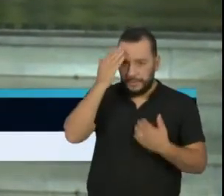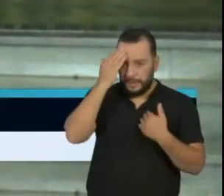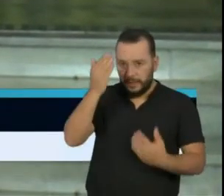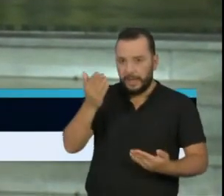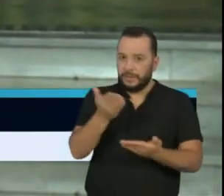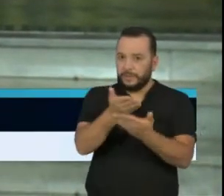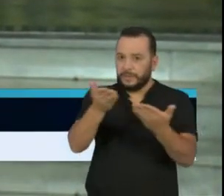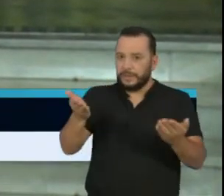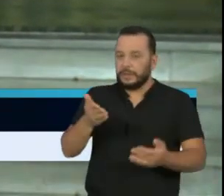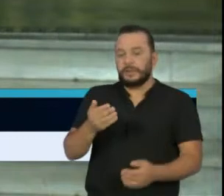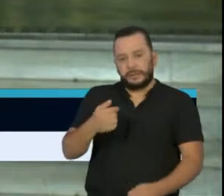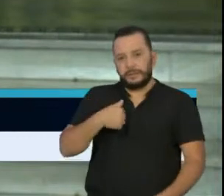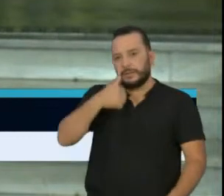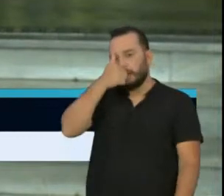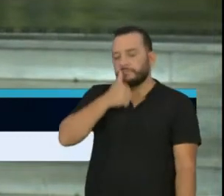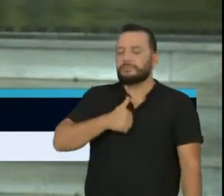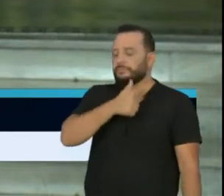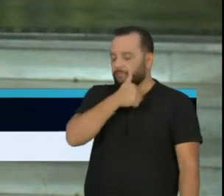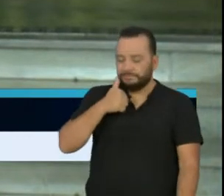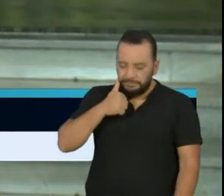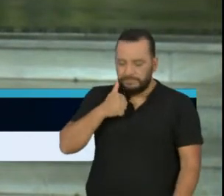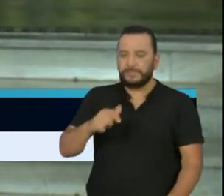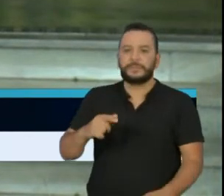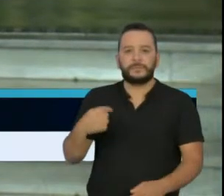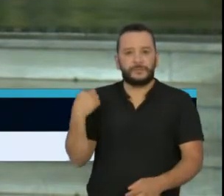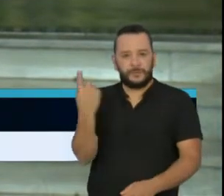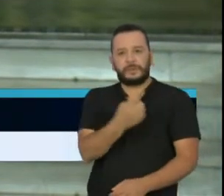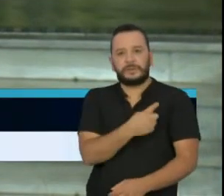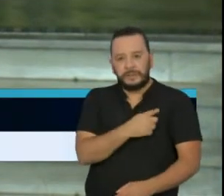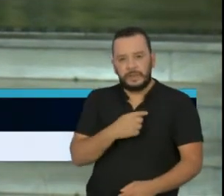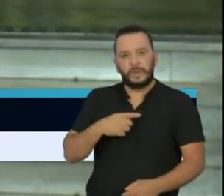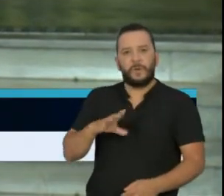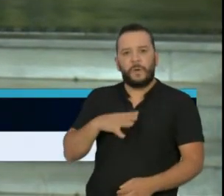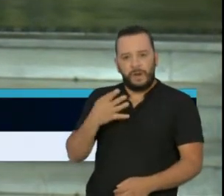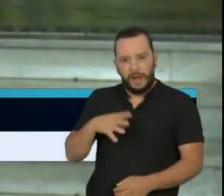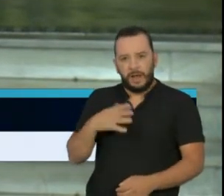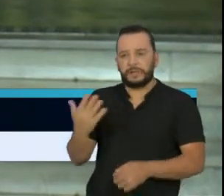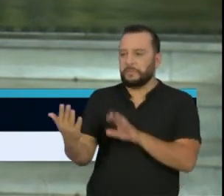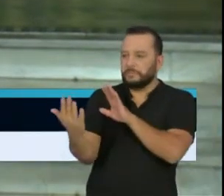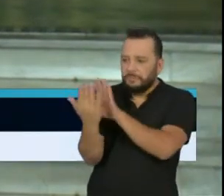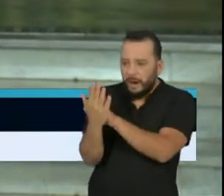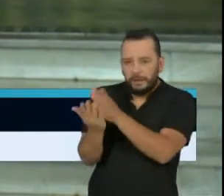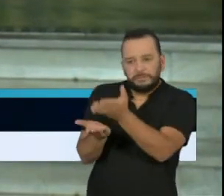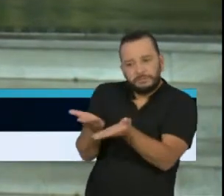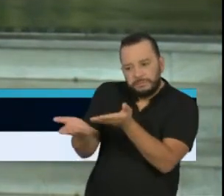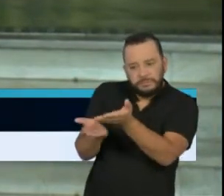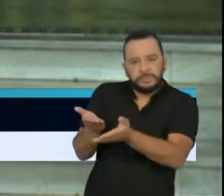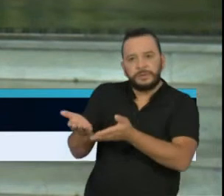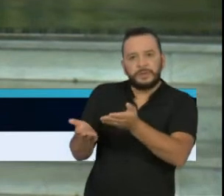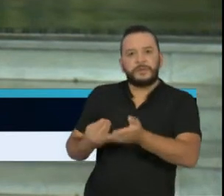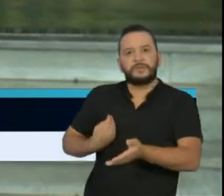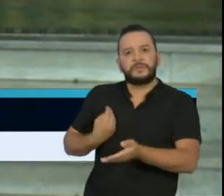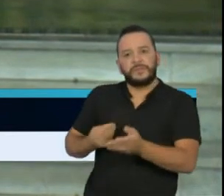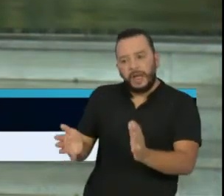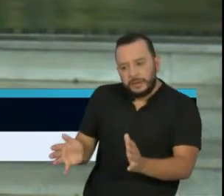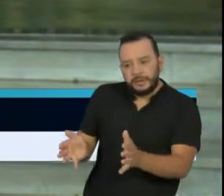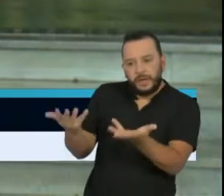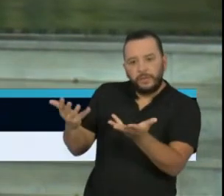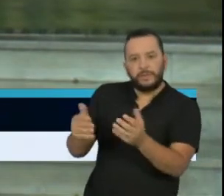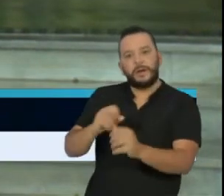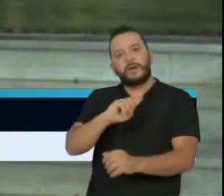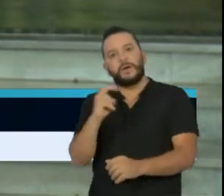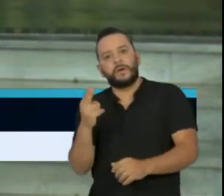que se sacrificam, que se expõem para salvarem vidas. O mesmo